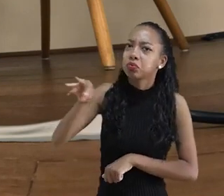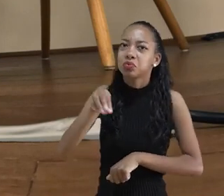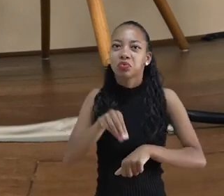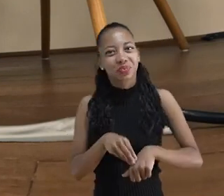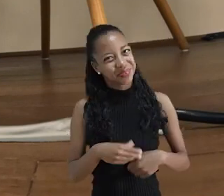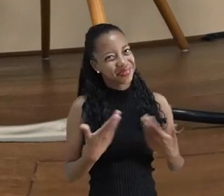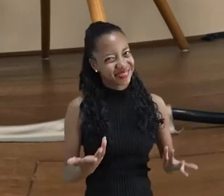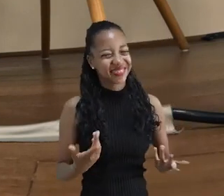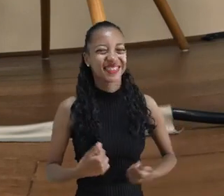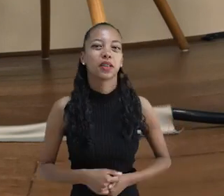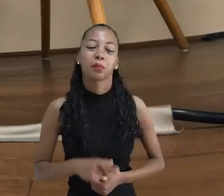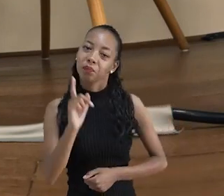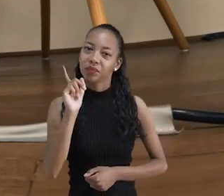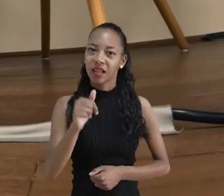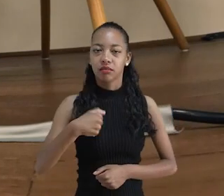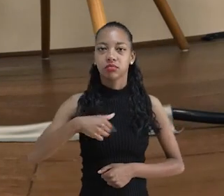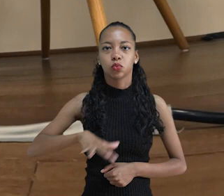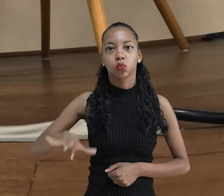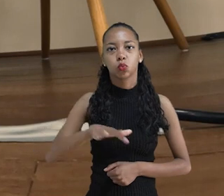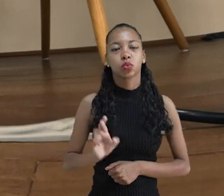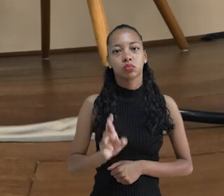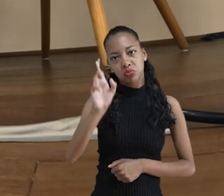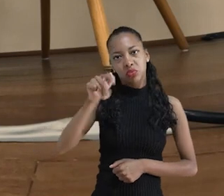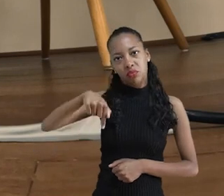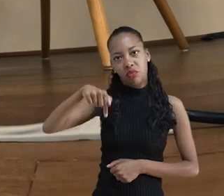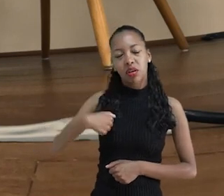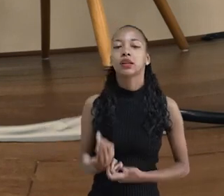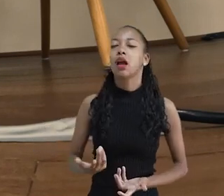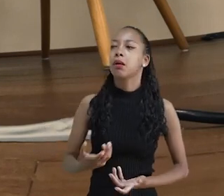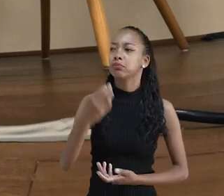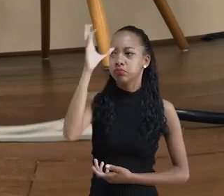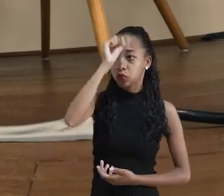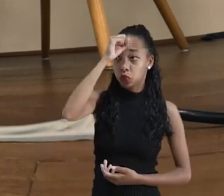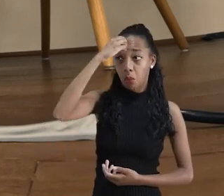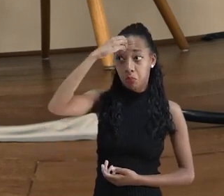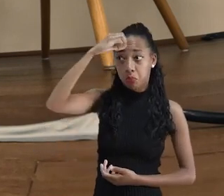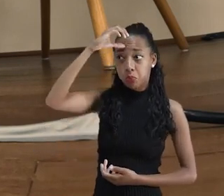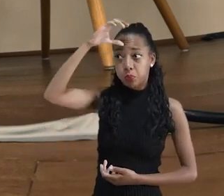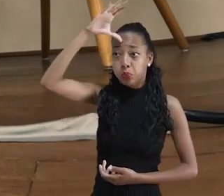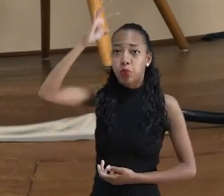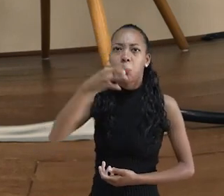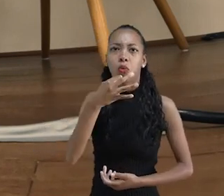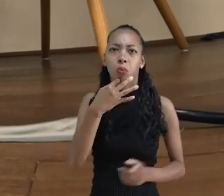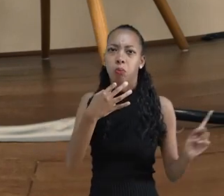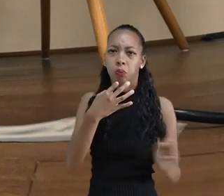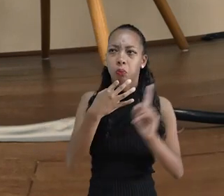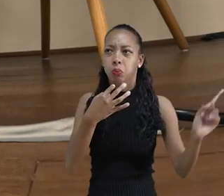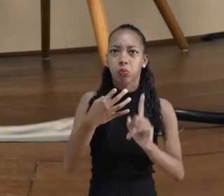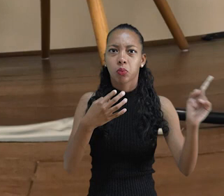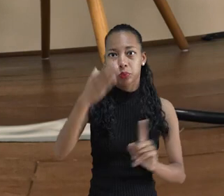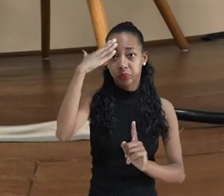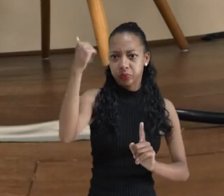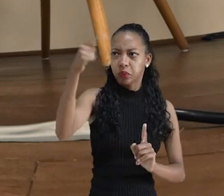partilhou né Eh esse conhecimento também acumulado por nós né porque a gente foi conhecendo essas pessoas né primeiro